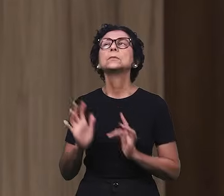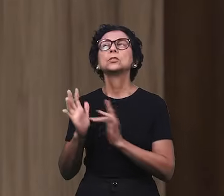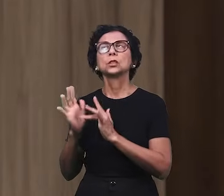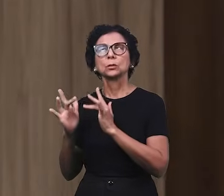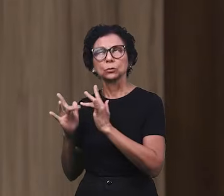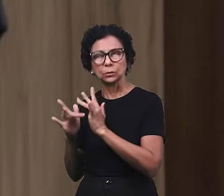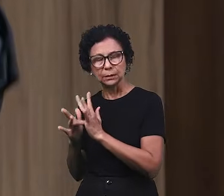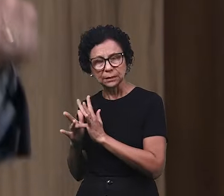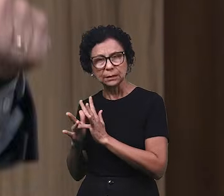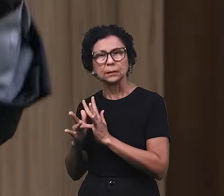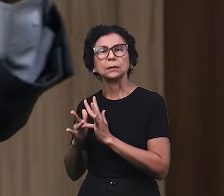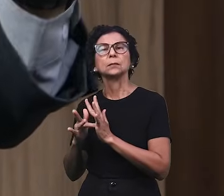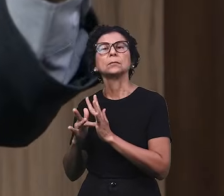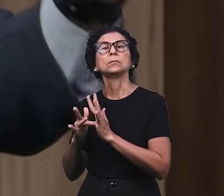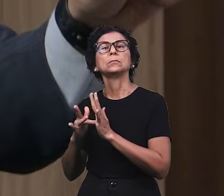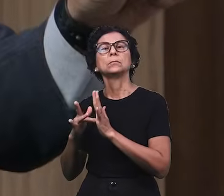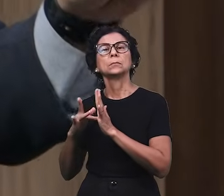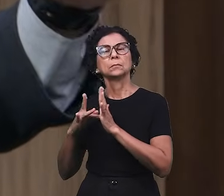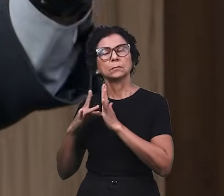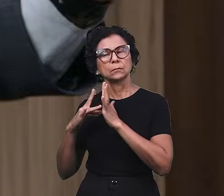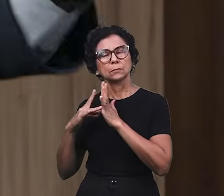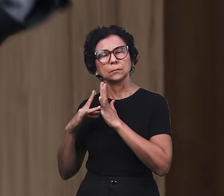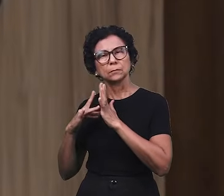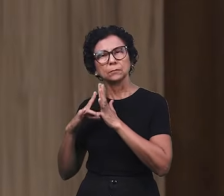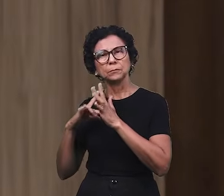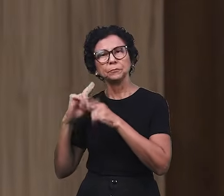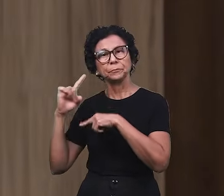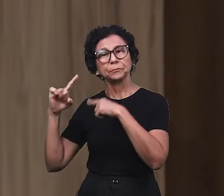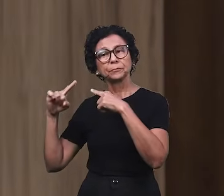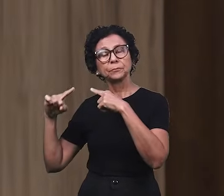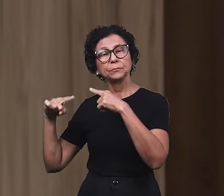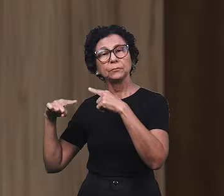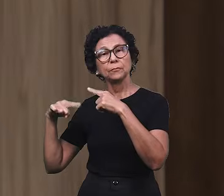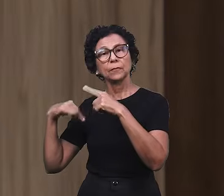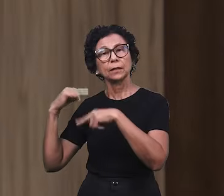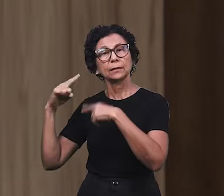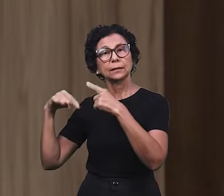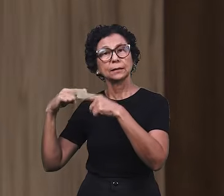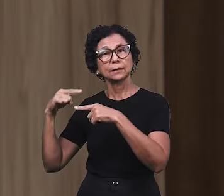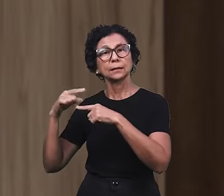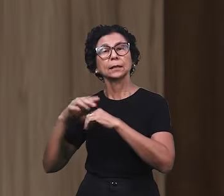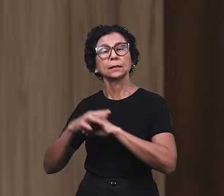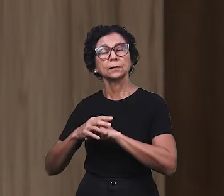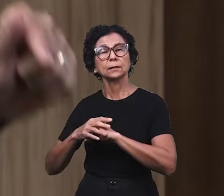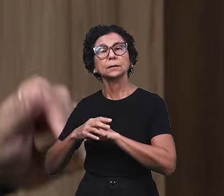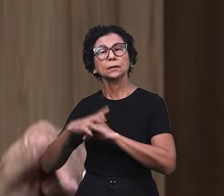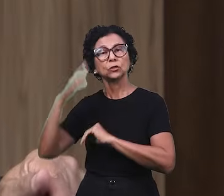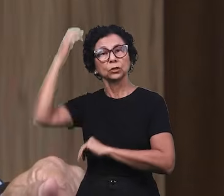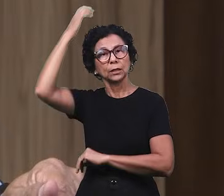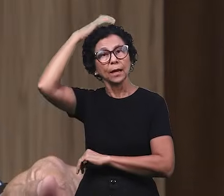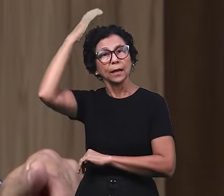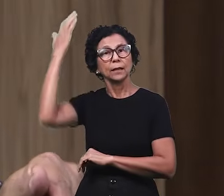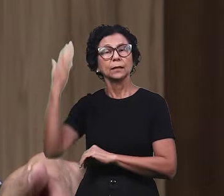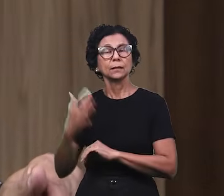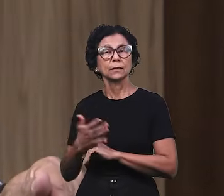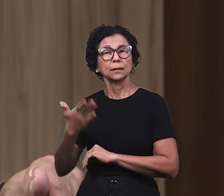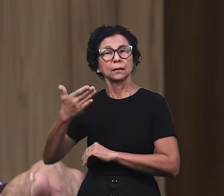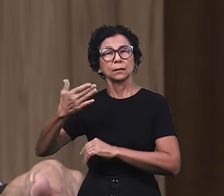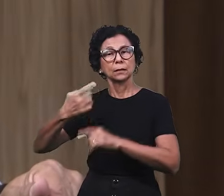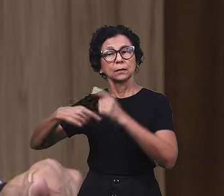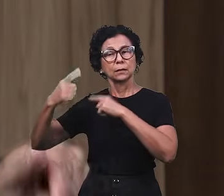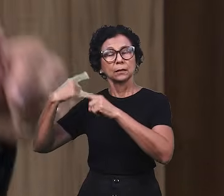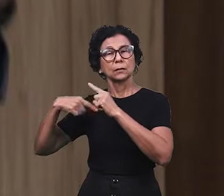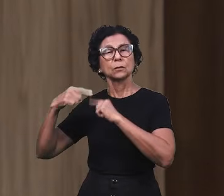é nascido legitimamente rei, porque ele fazia parte da família real de